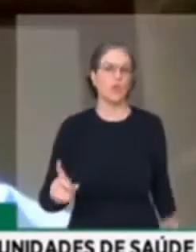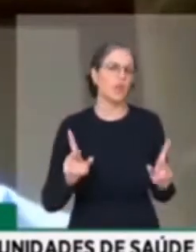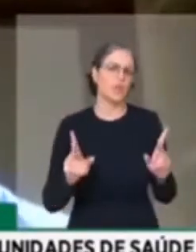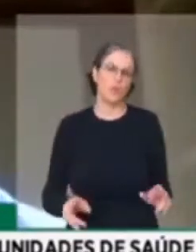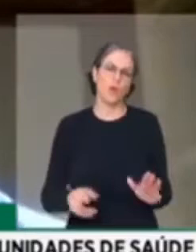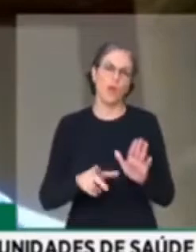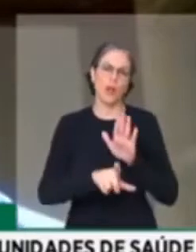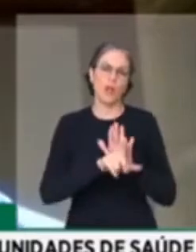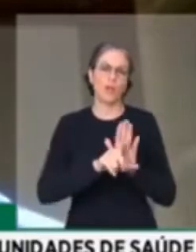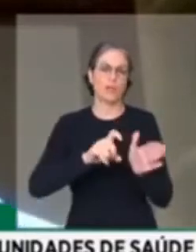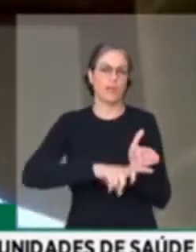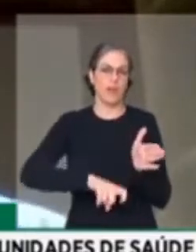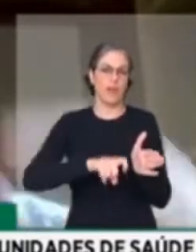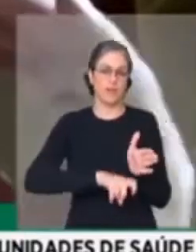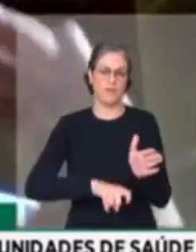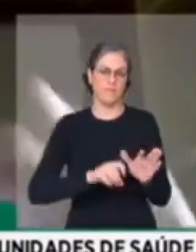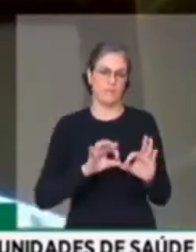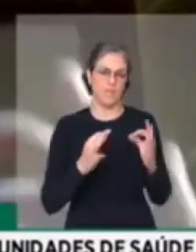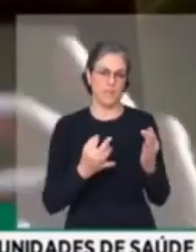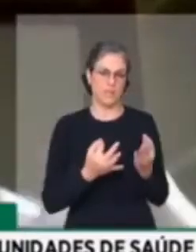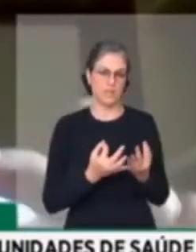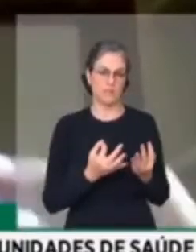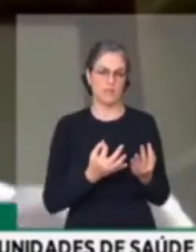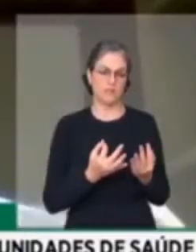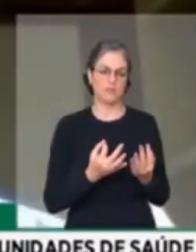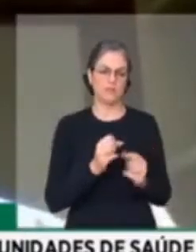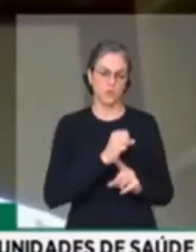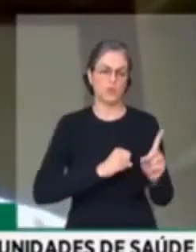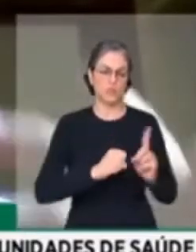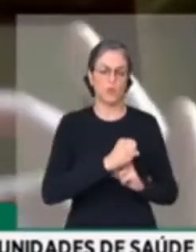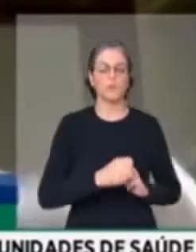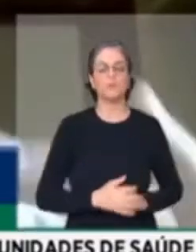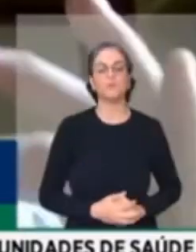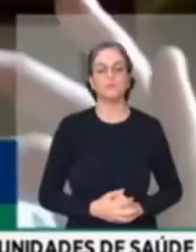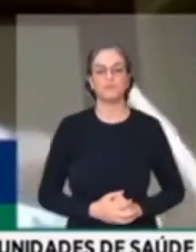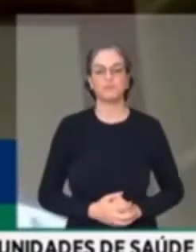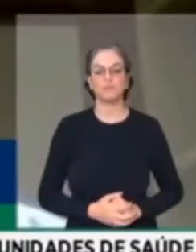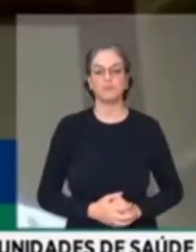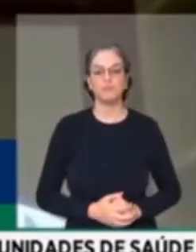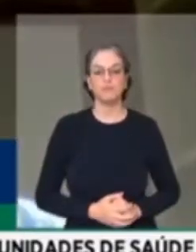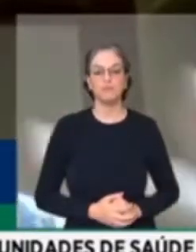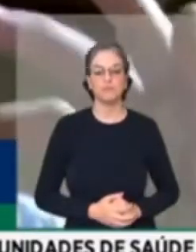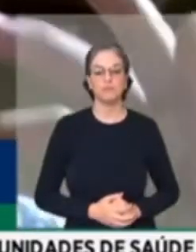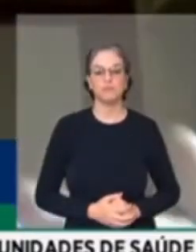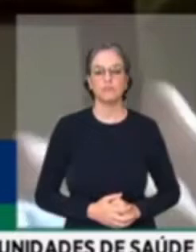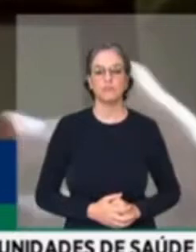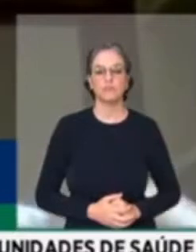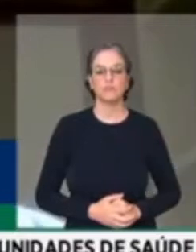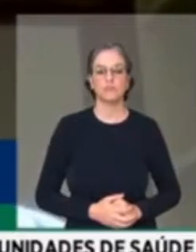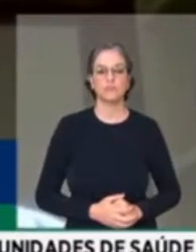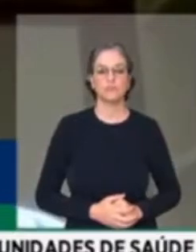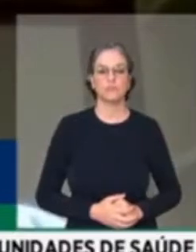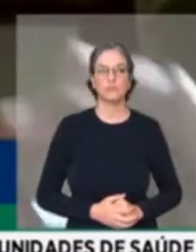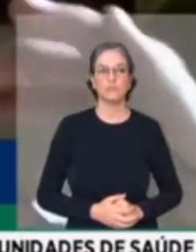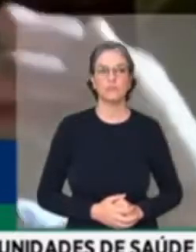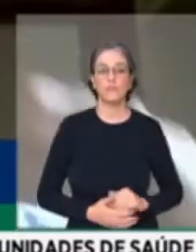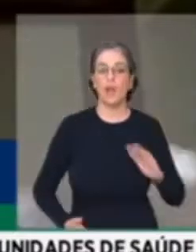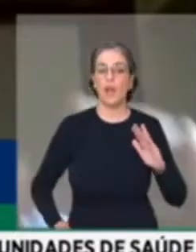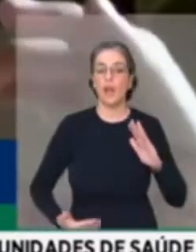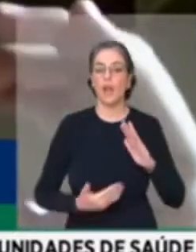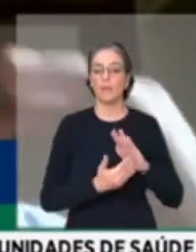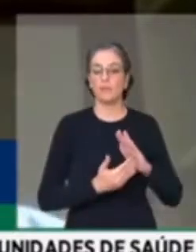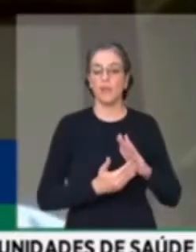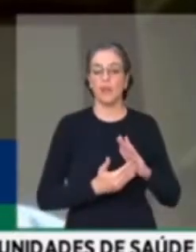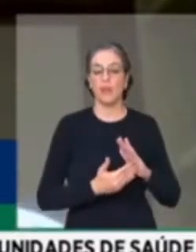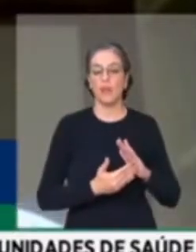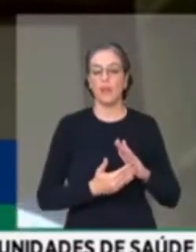já sejam beneficiárias. Podem se cadastrar apenas as famílias que têm renda per capita